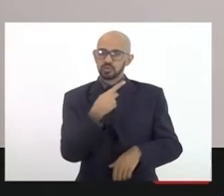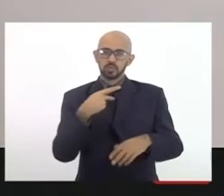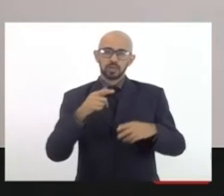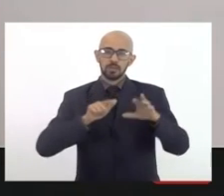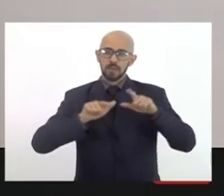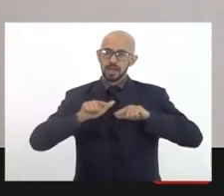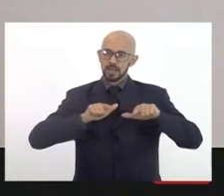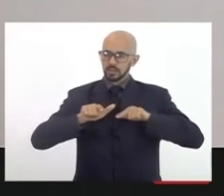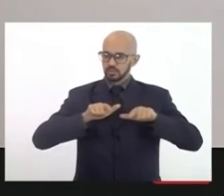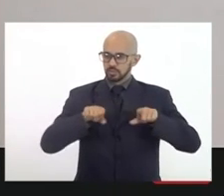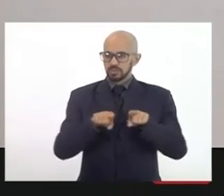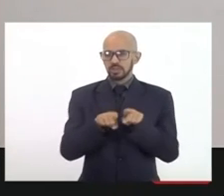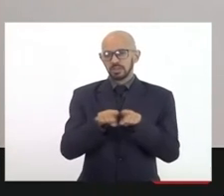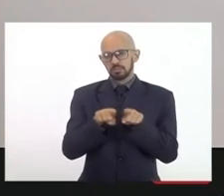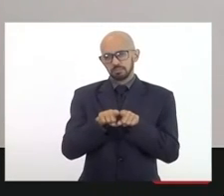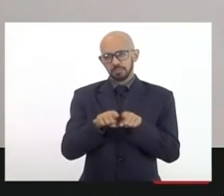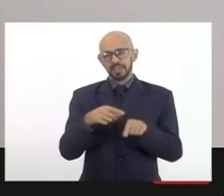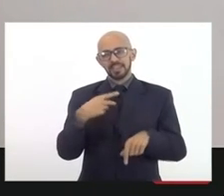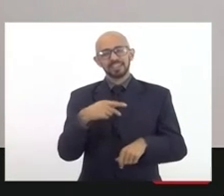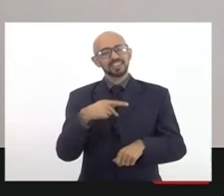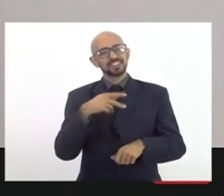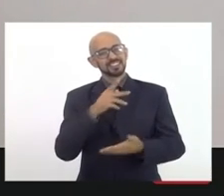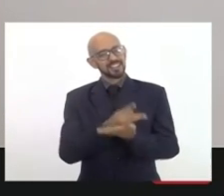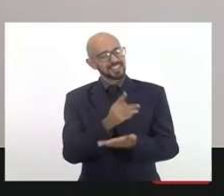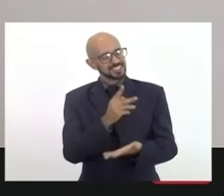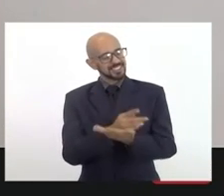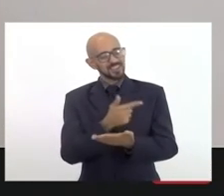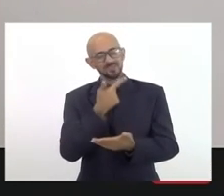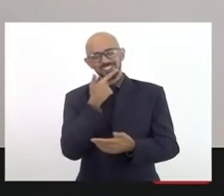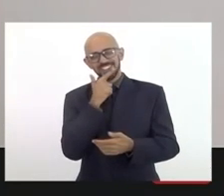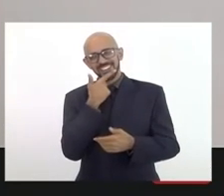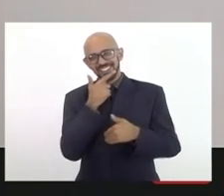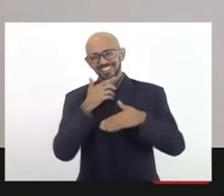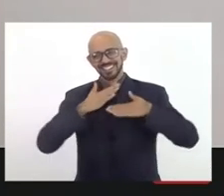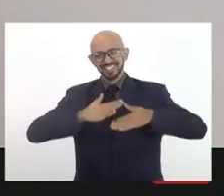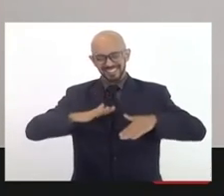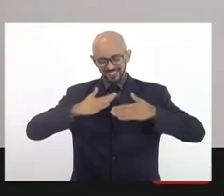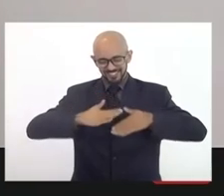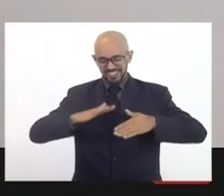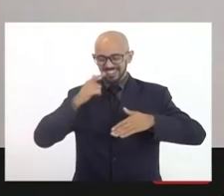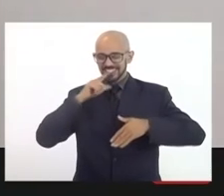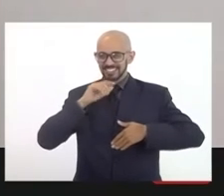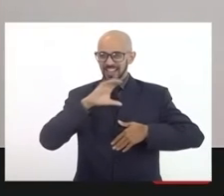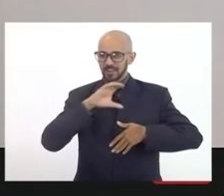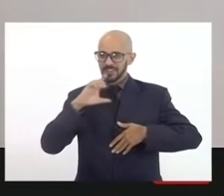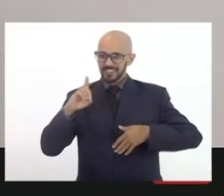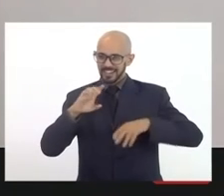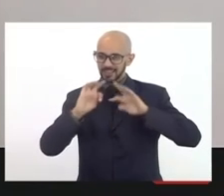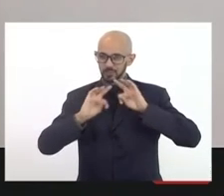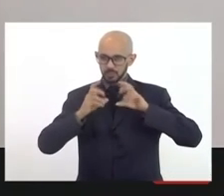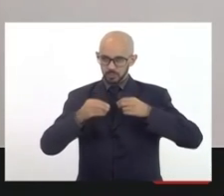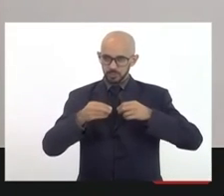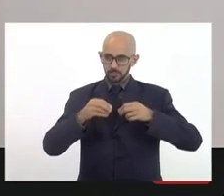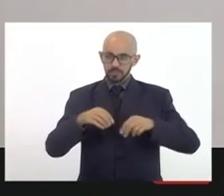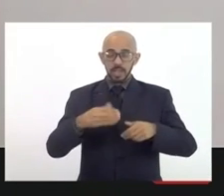inclusive a forma que você aparece sempre rindo, sorrindo e tranquilo e consegue coordenar. E quero agradecer